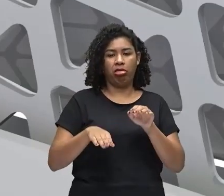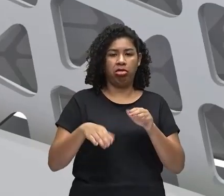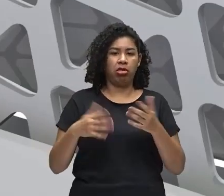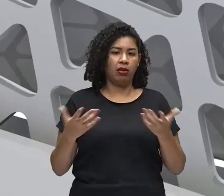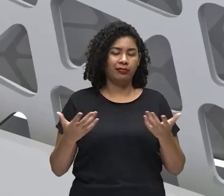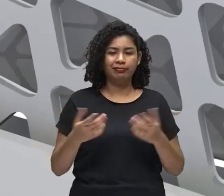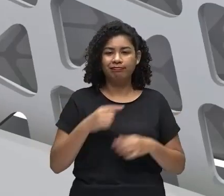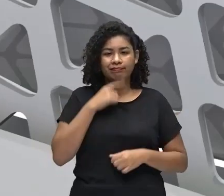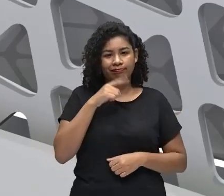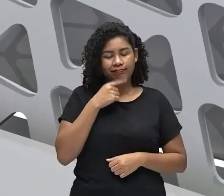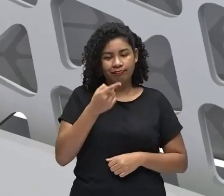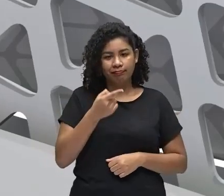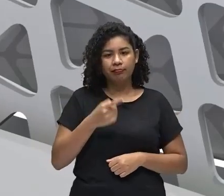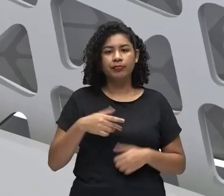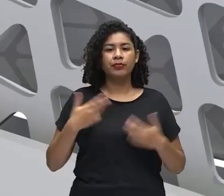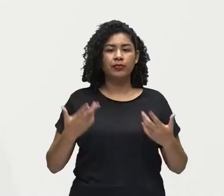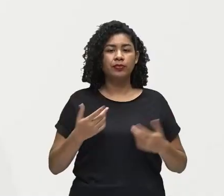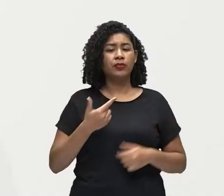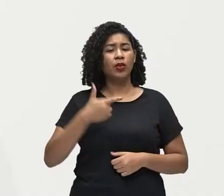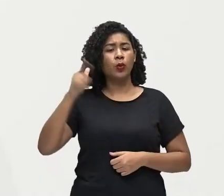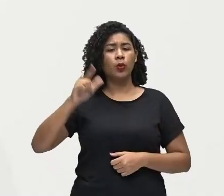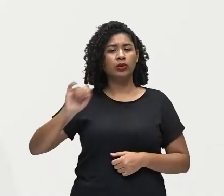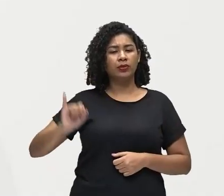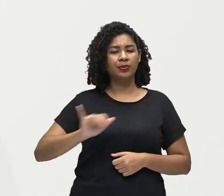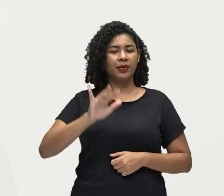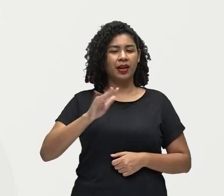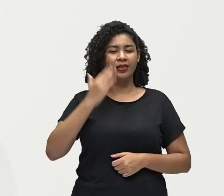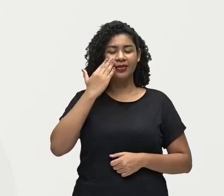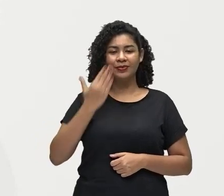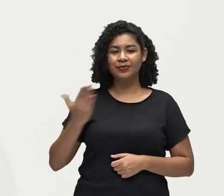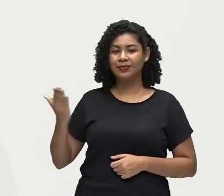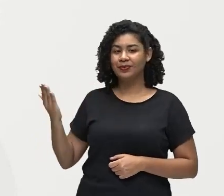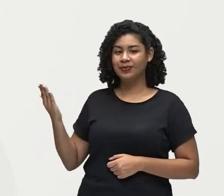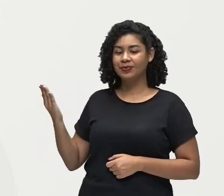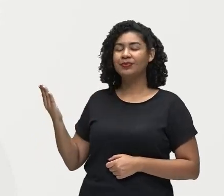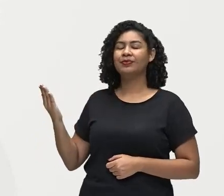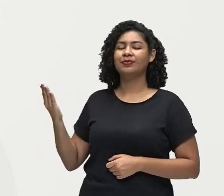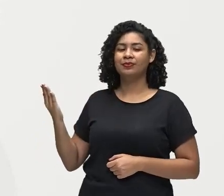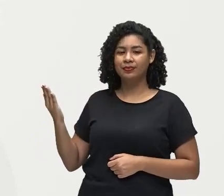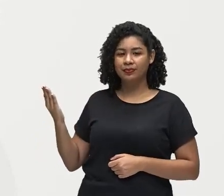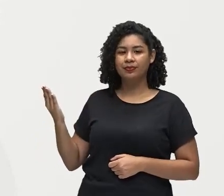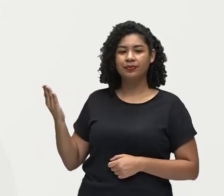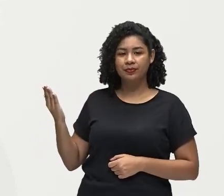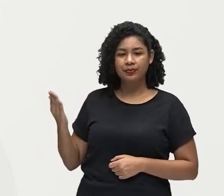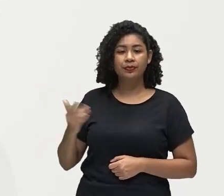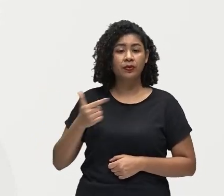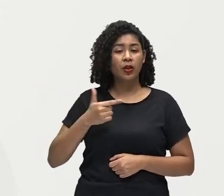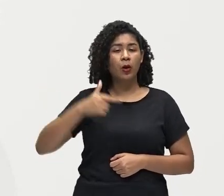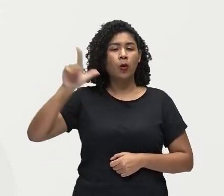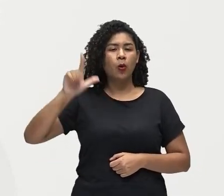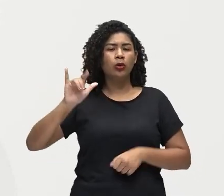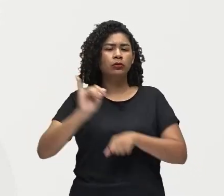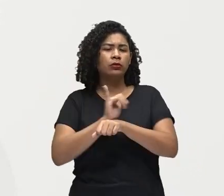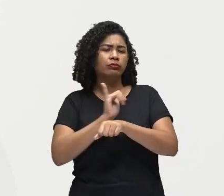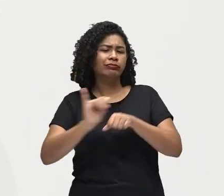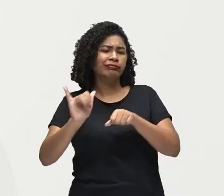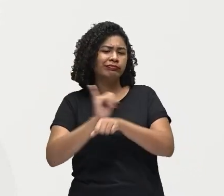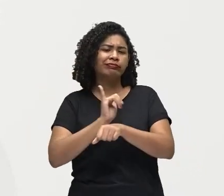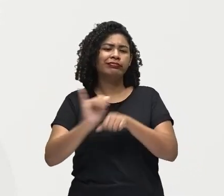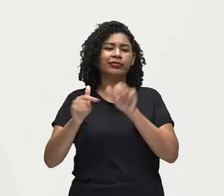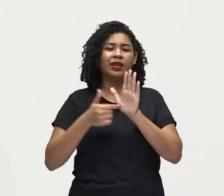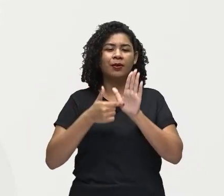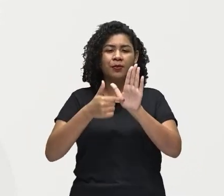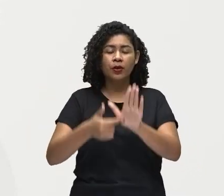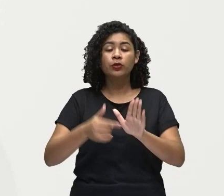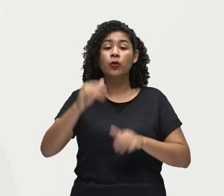pouco mais da cadeia alimentar. Olha só. Então você tem aí, ó, uma outra ilustração que traz para a gente aí mais